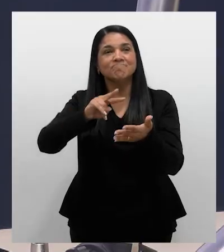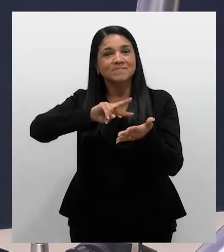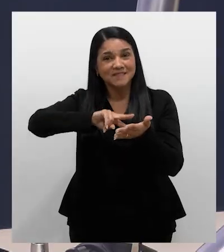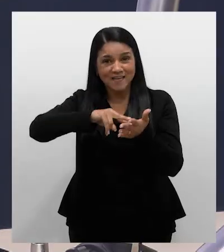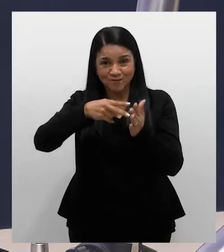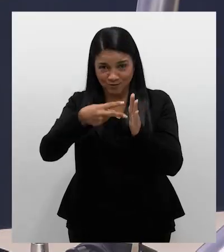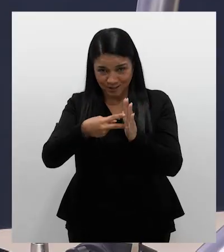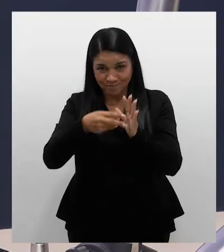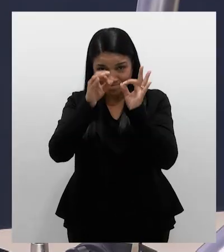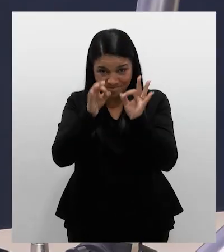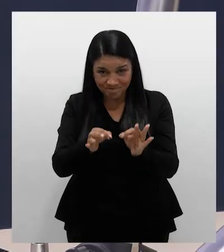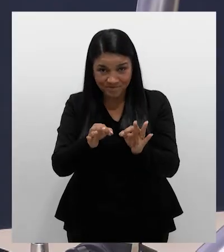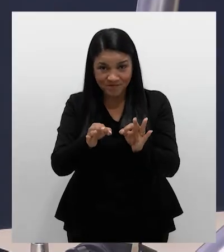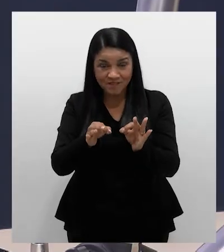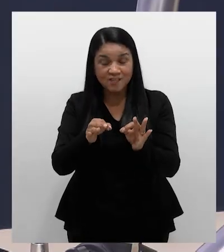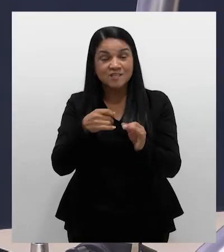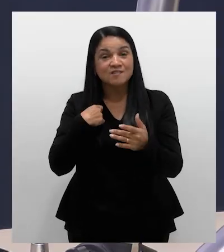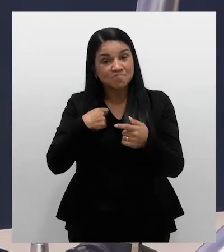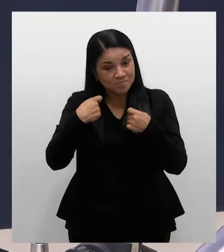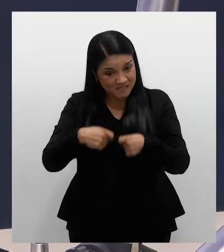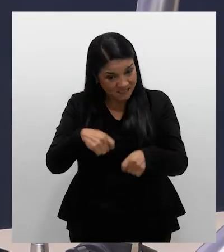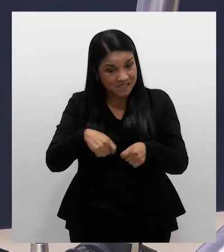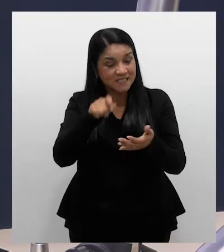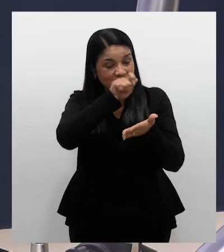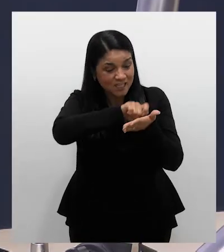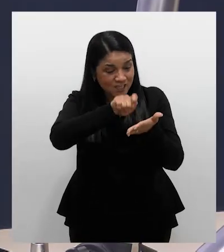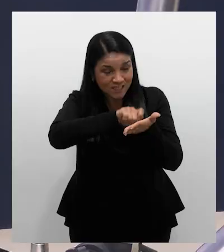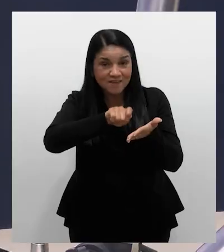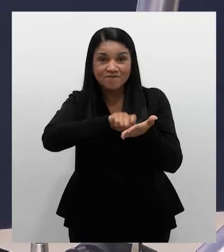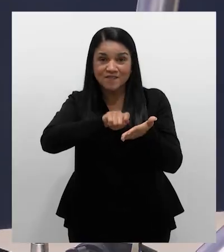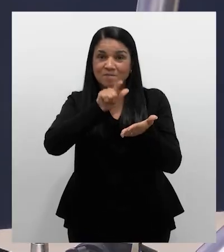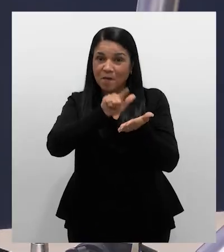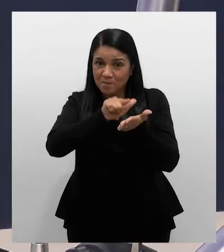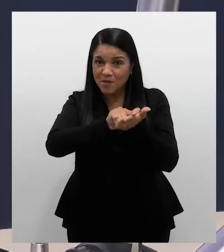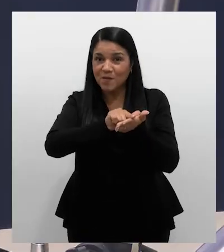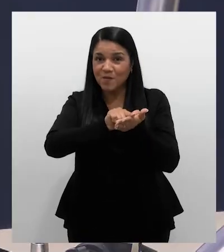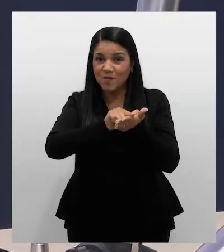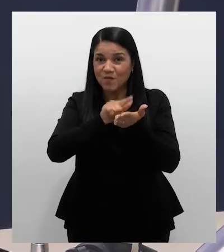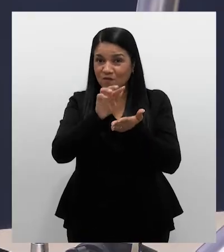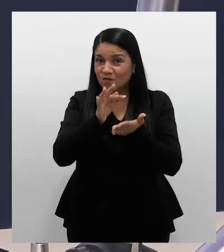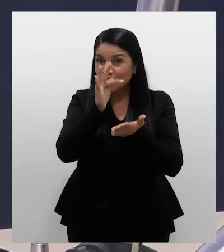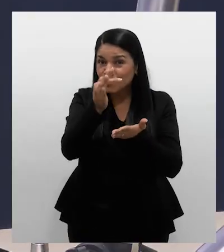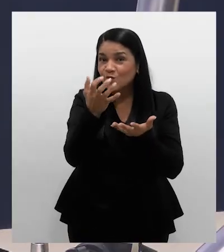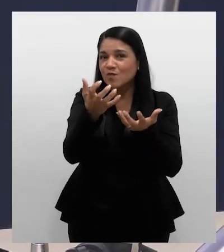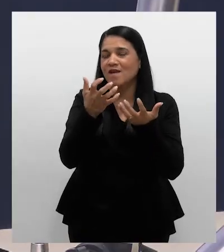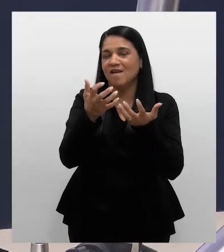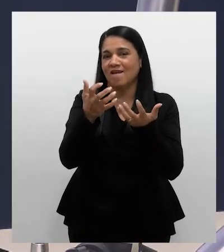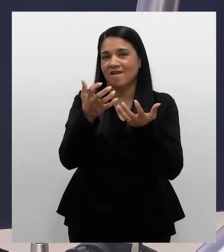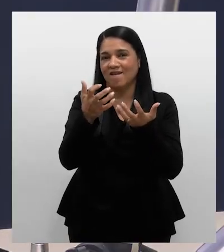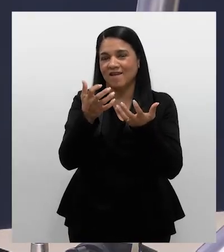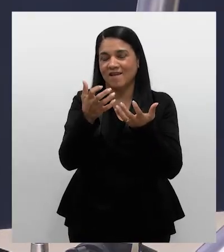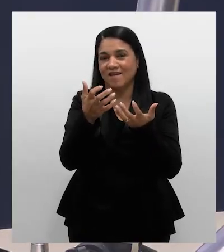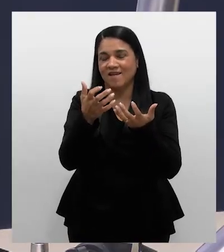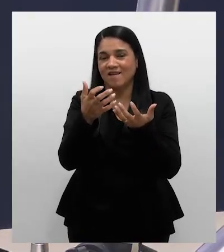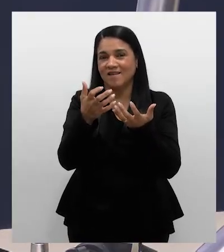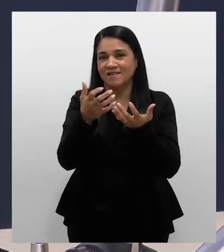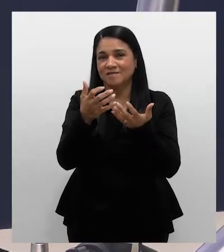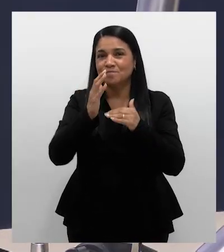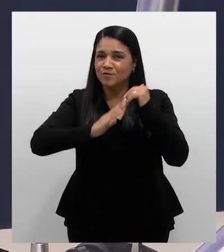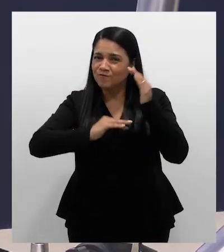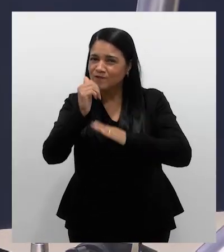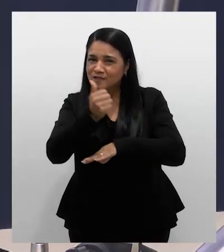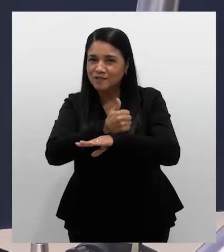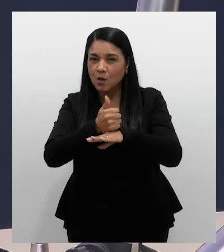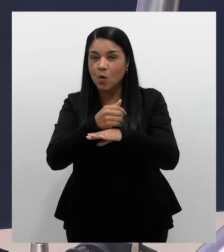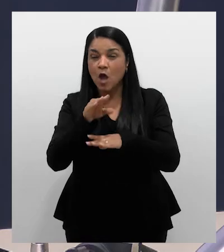Deus, sendo mais exato, você precisa escrever no papel o que você quer ser. O quão bem sucedido você quer ser e